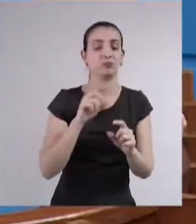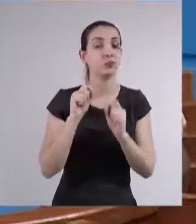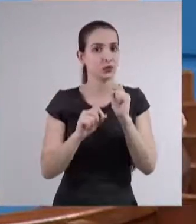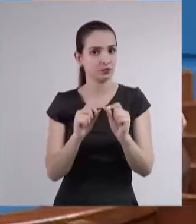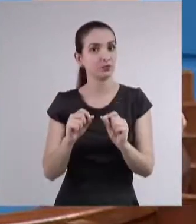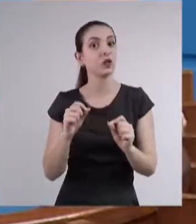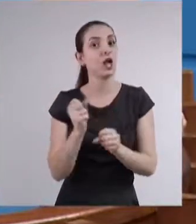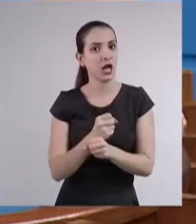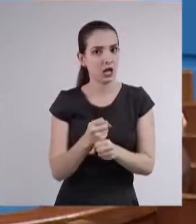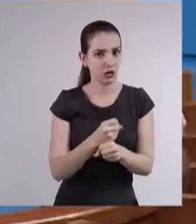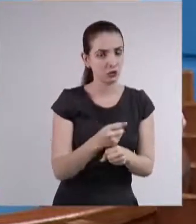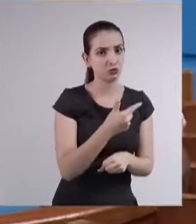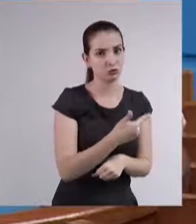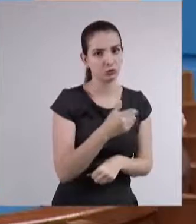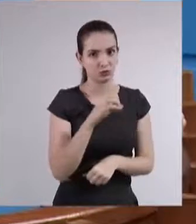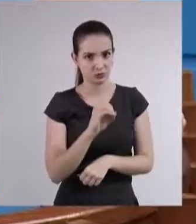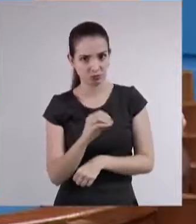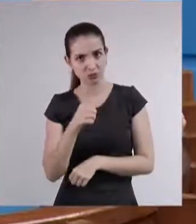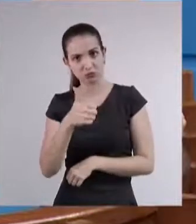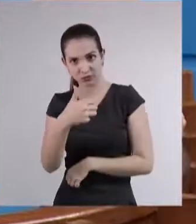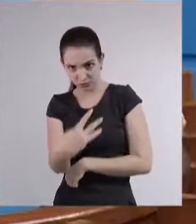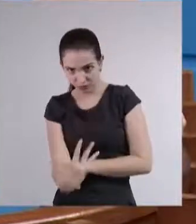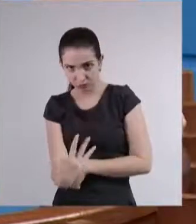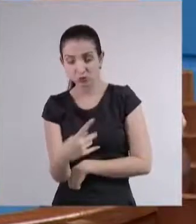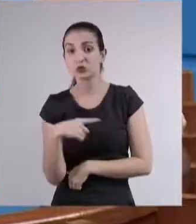2014 nós já tínhamos